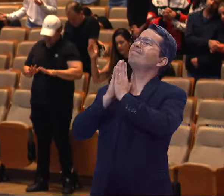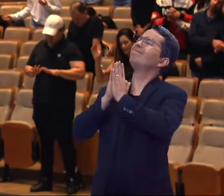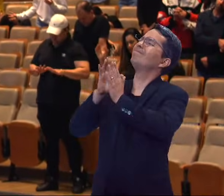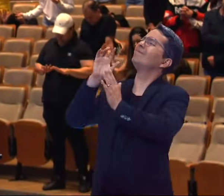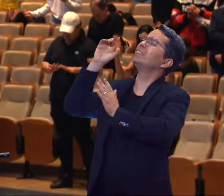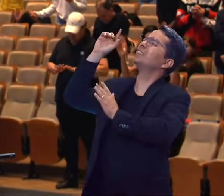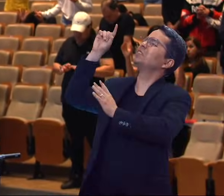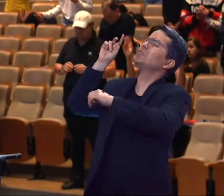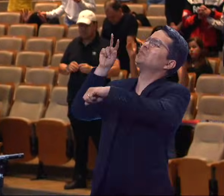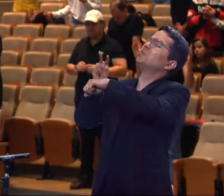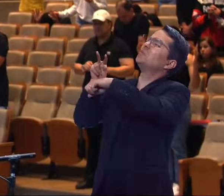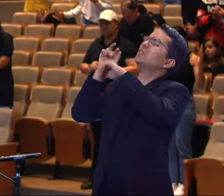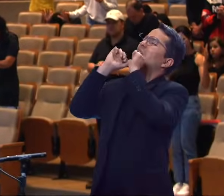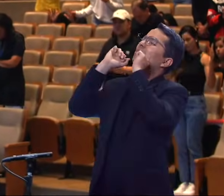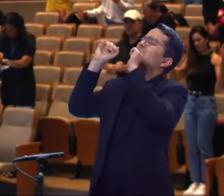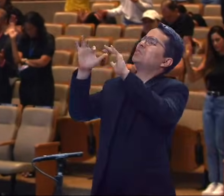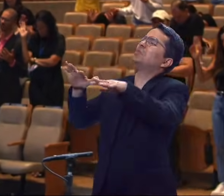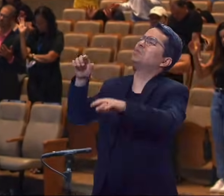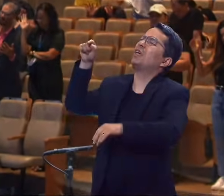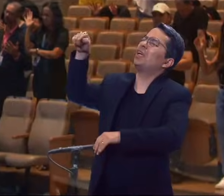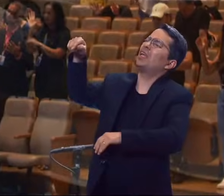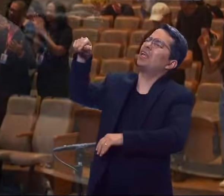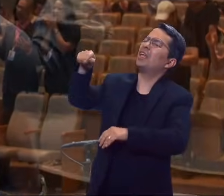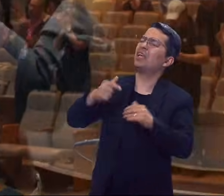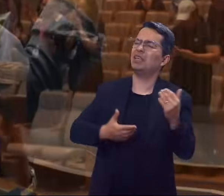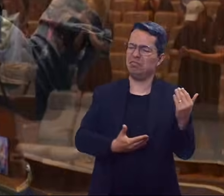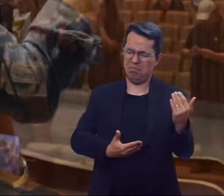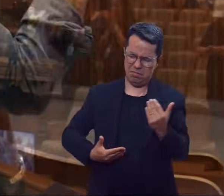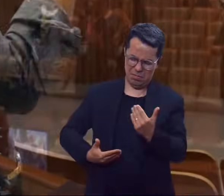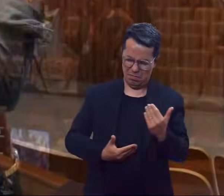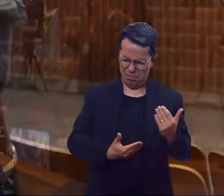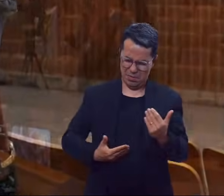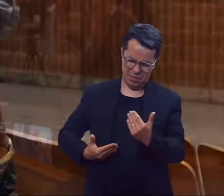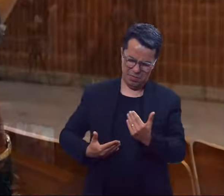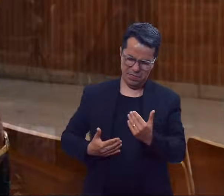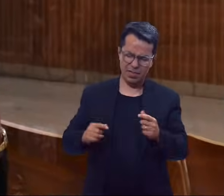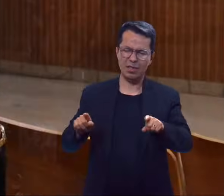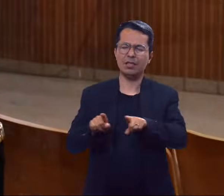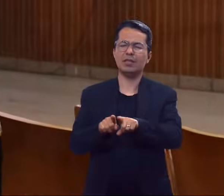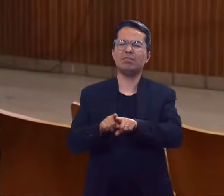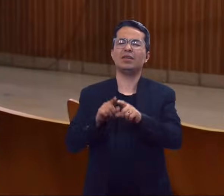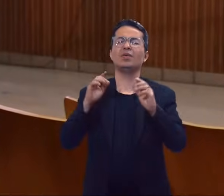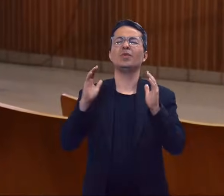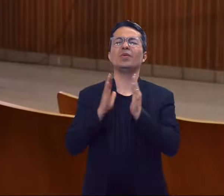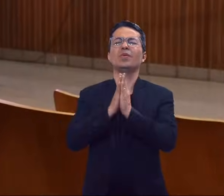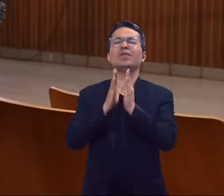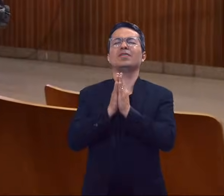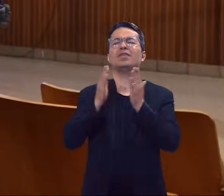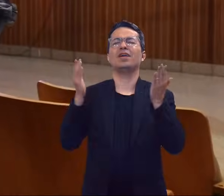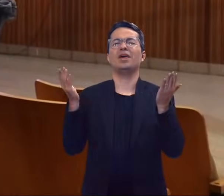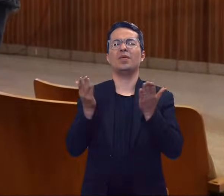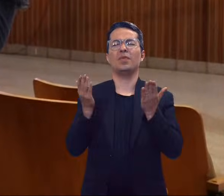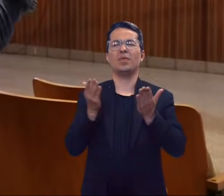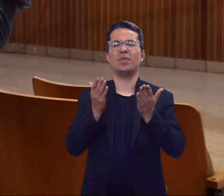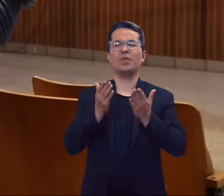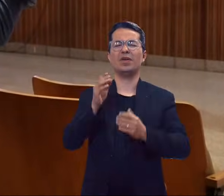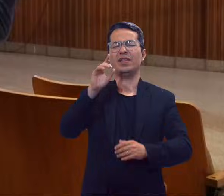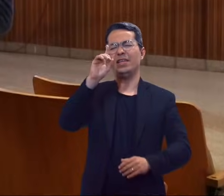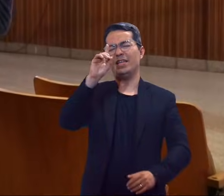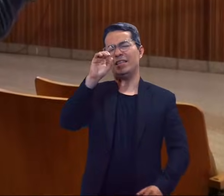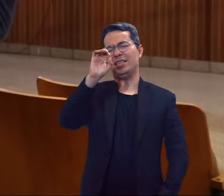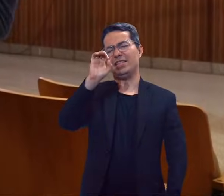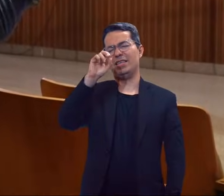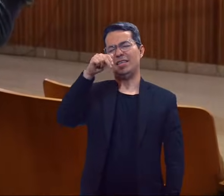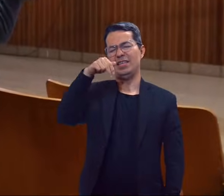Deus, um recadinho agora, Pai, de um pai clamando pela sua filha Nelise. Fez uma cirurgia e a recuperação está